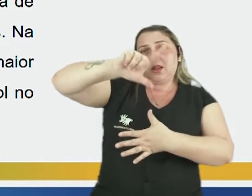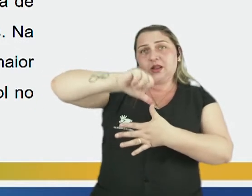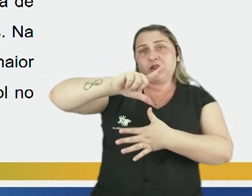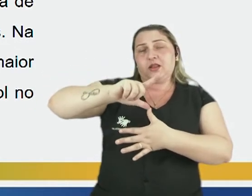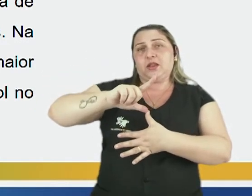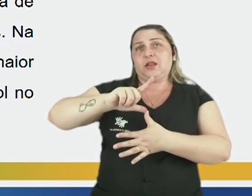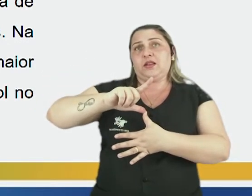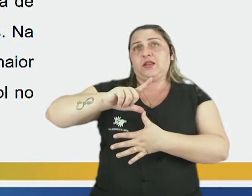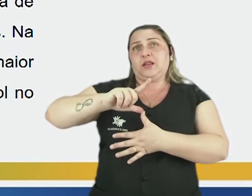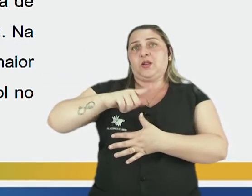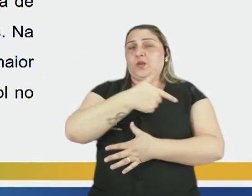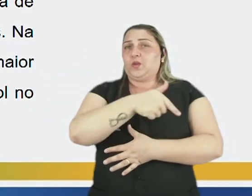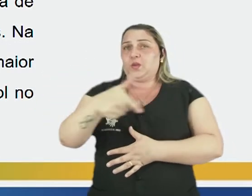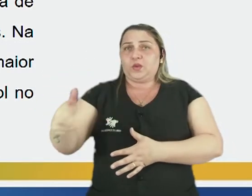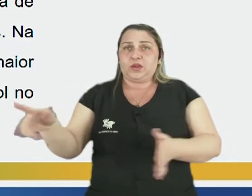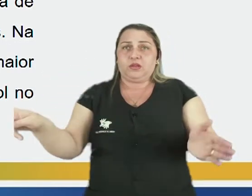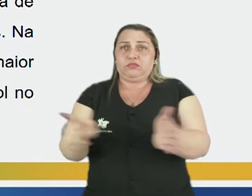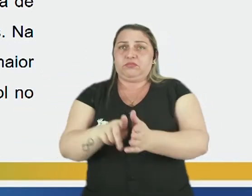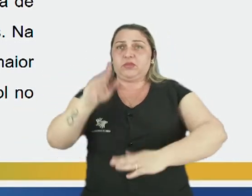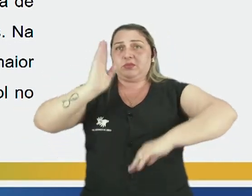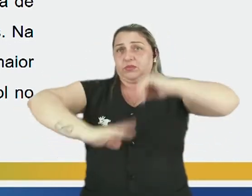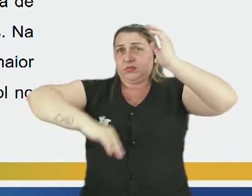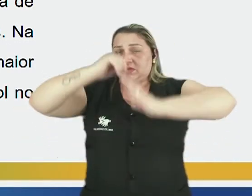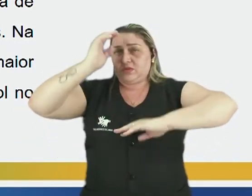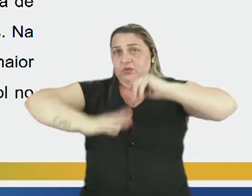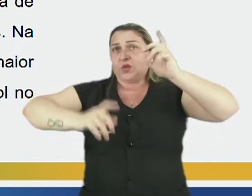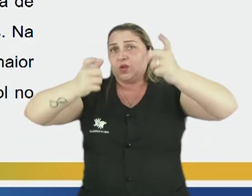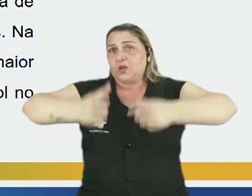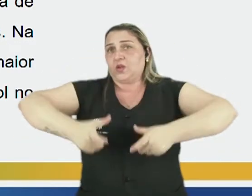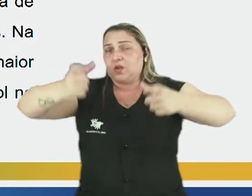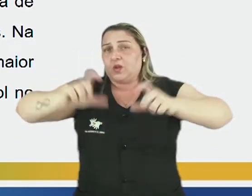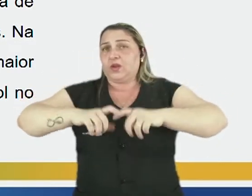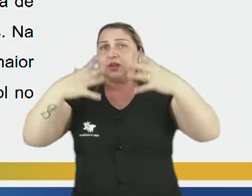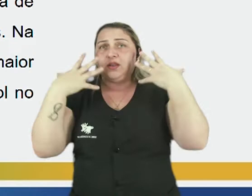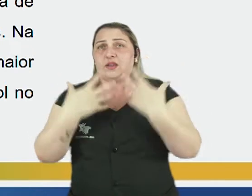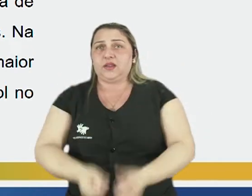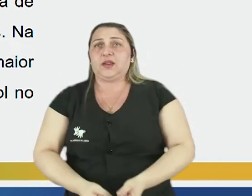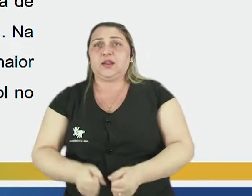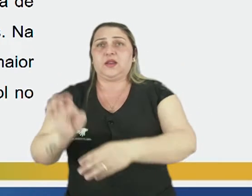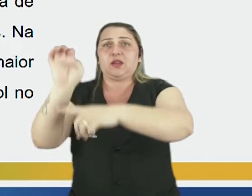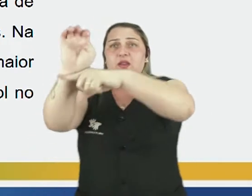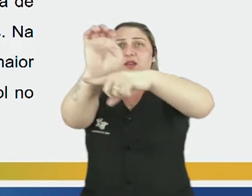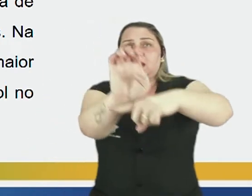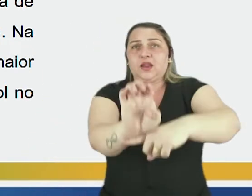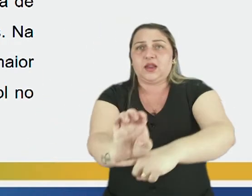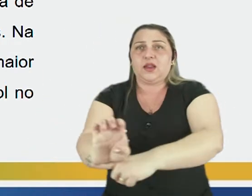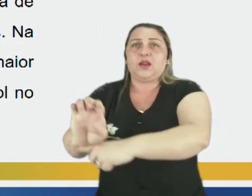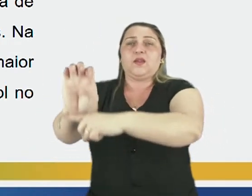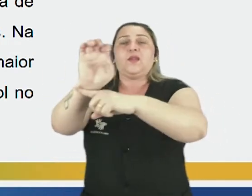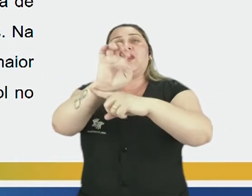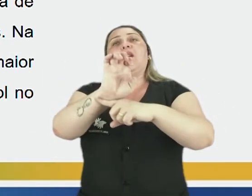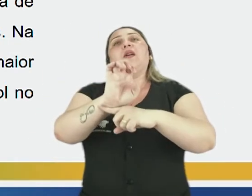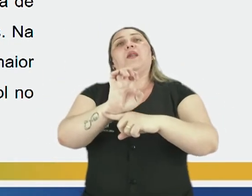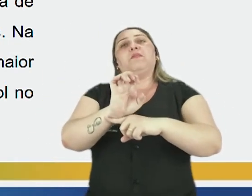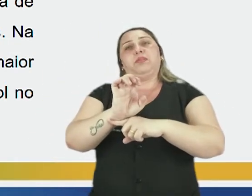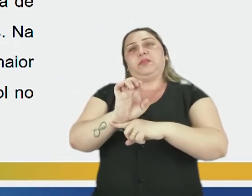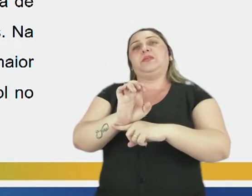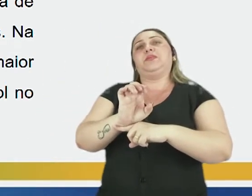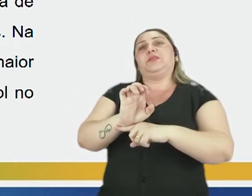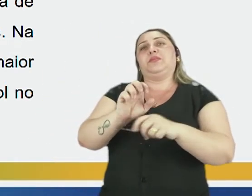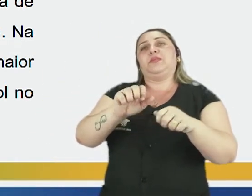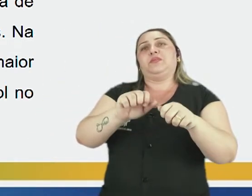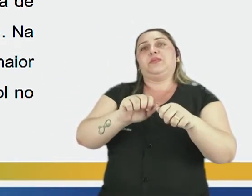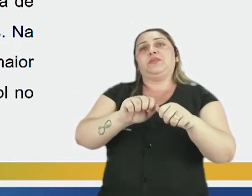tem status profissional, né? Seu local de maior aceitação é na Europa. Esse continente é o